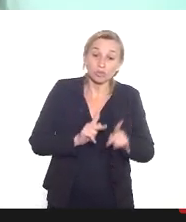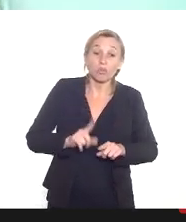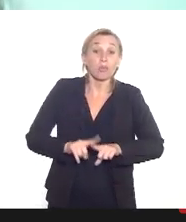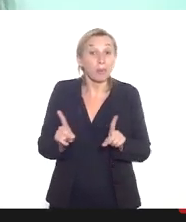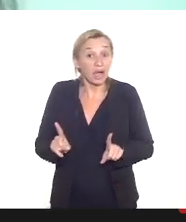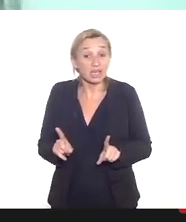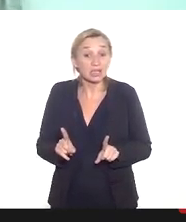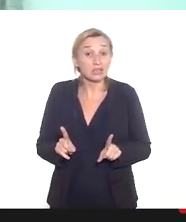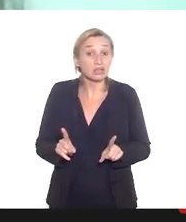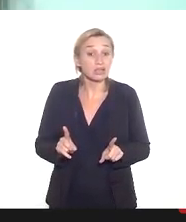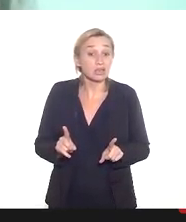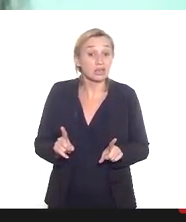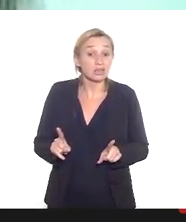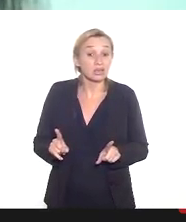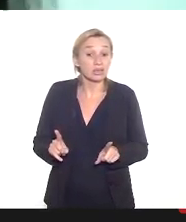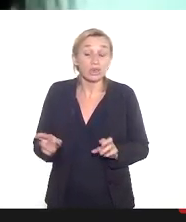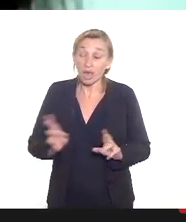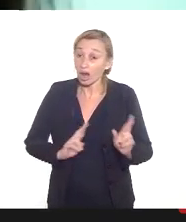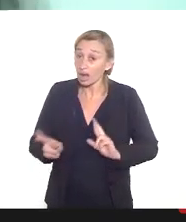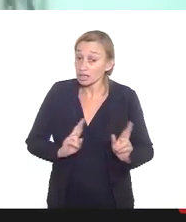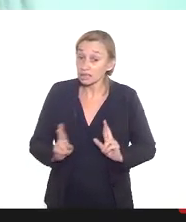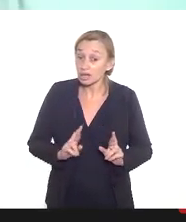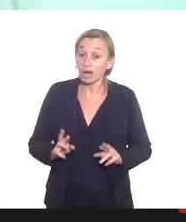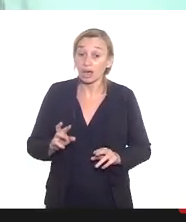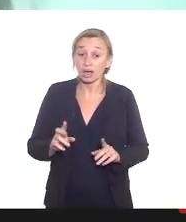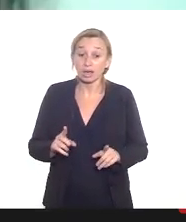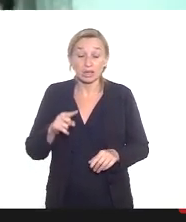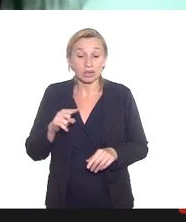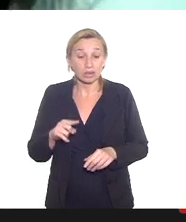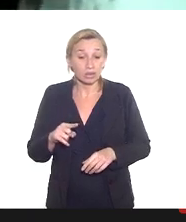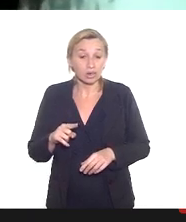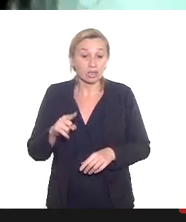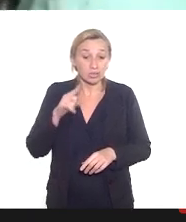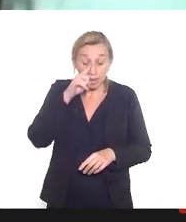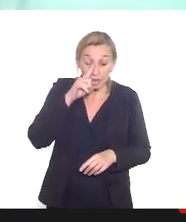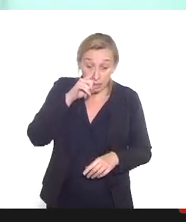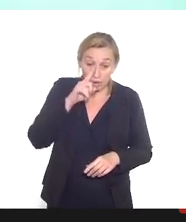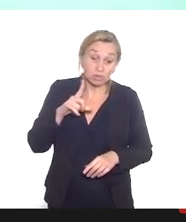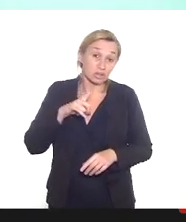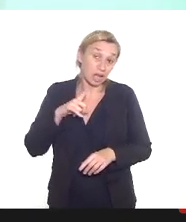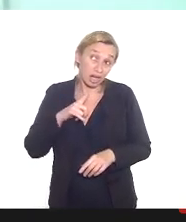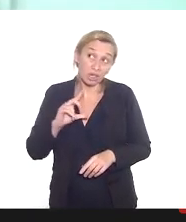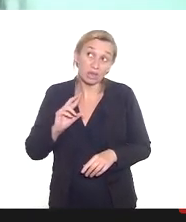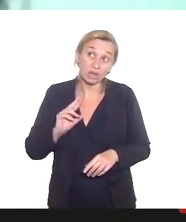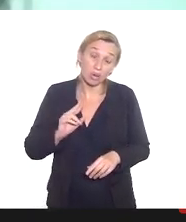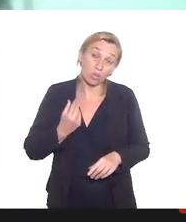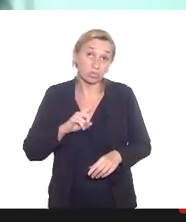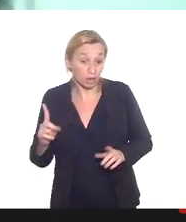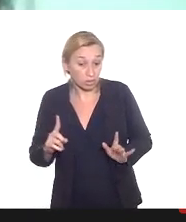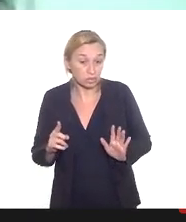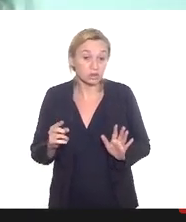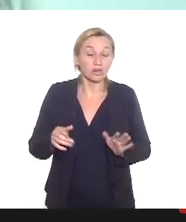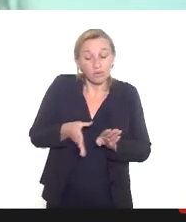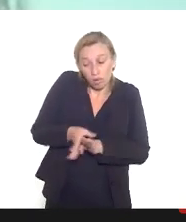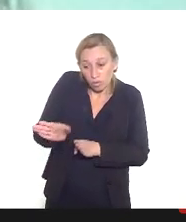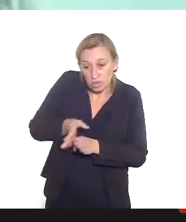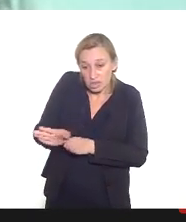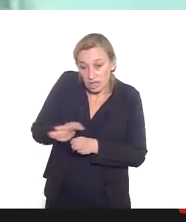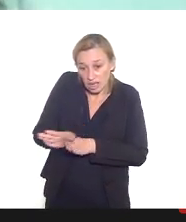mas que não é mais em relação ao risco e tanta benefício com planta riscos e que ela foi orientada quanto